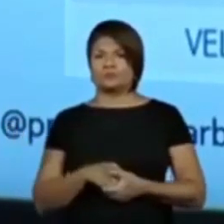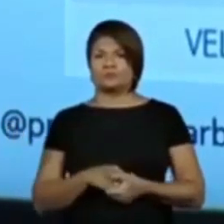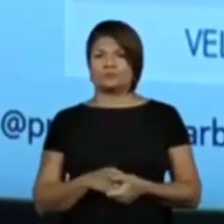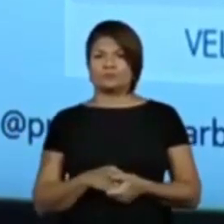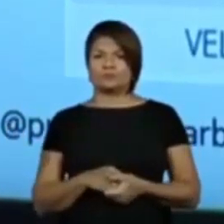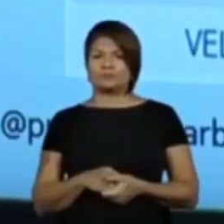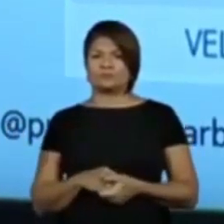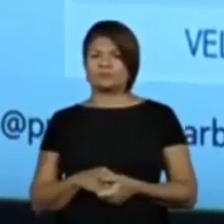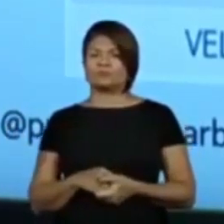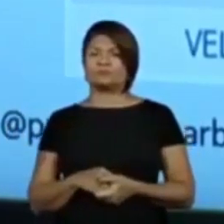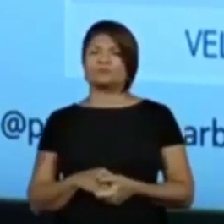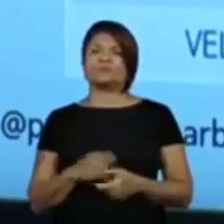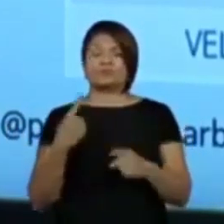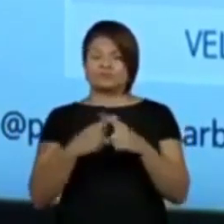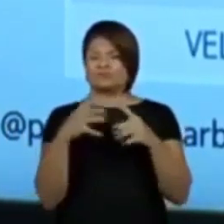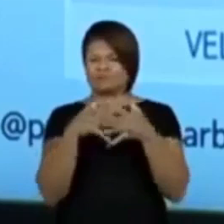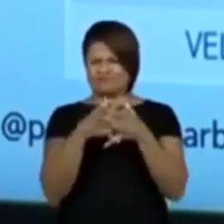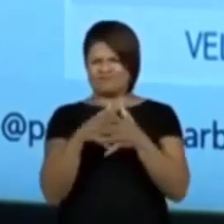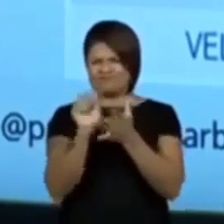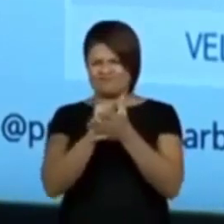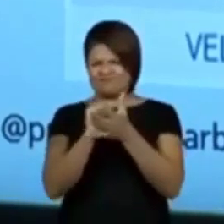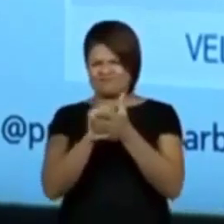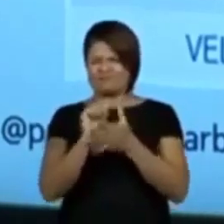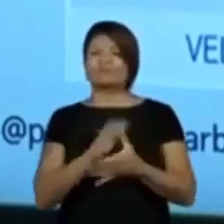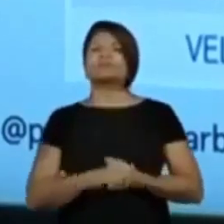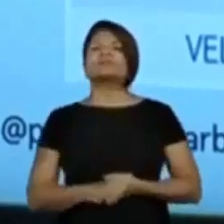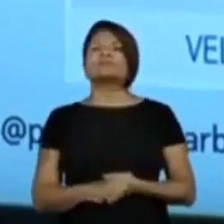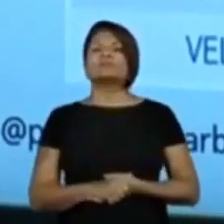porque ele está atrapalhando.